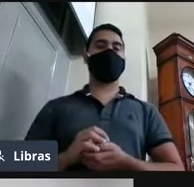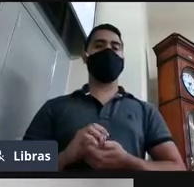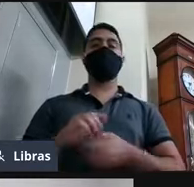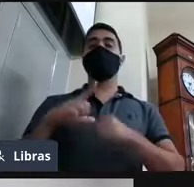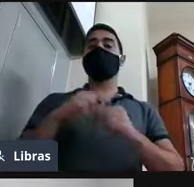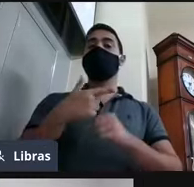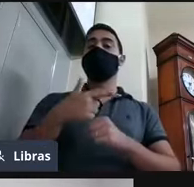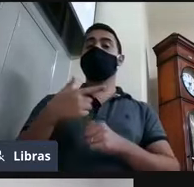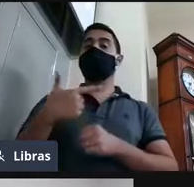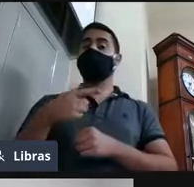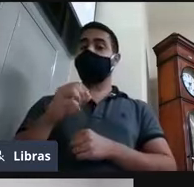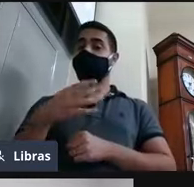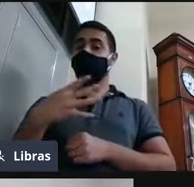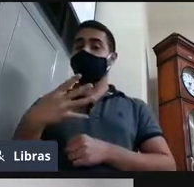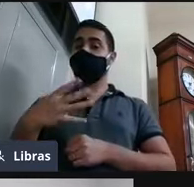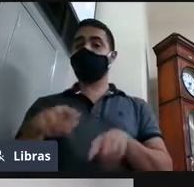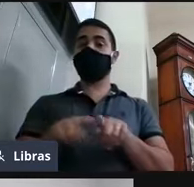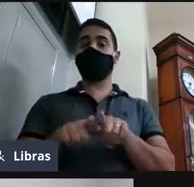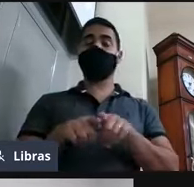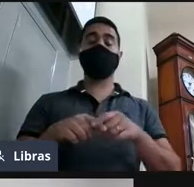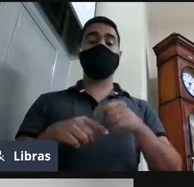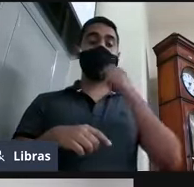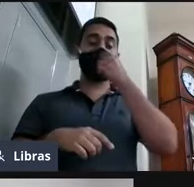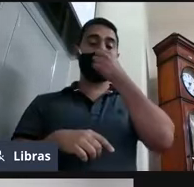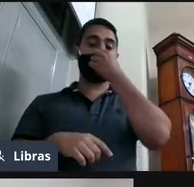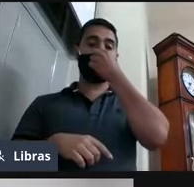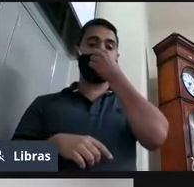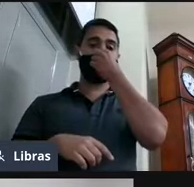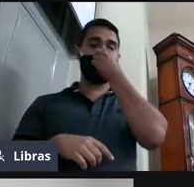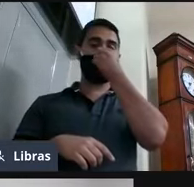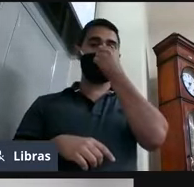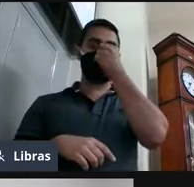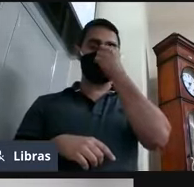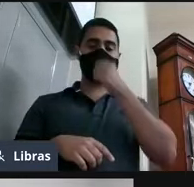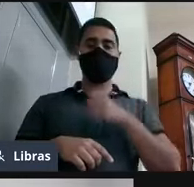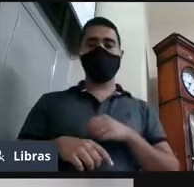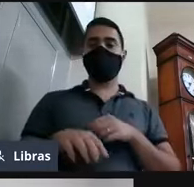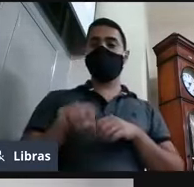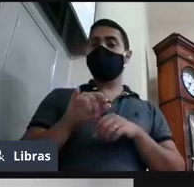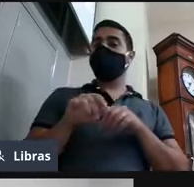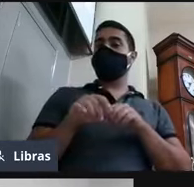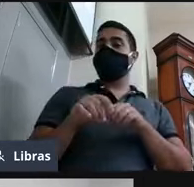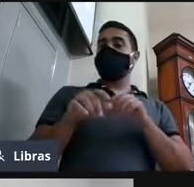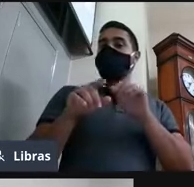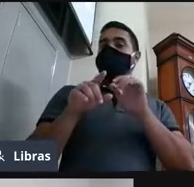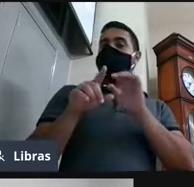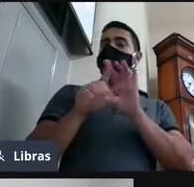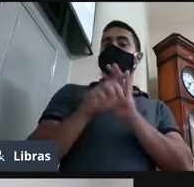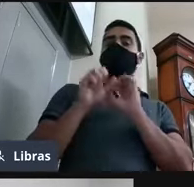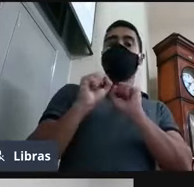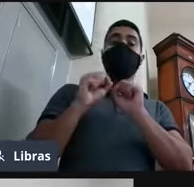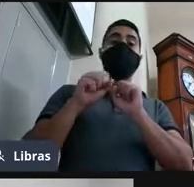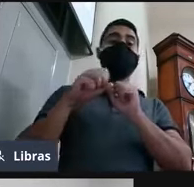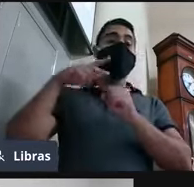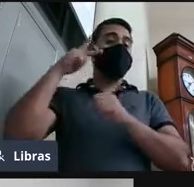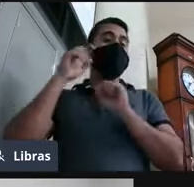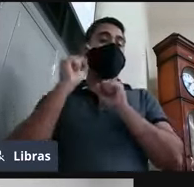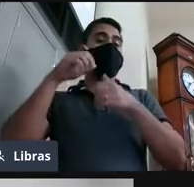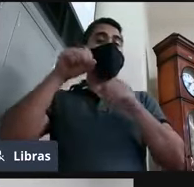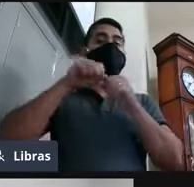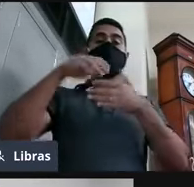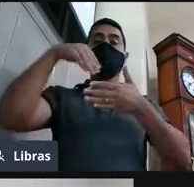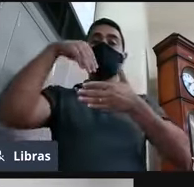da RCL, adoção de medidas de acompanhamento. Da legitimidade para que o vereador exerça o seu direito de volta na